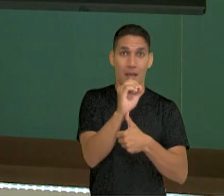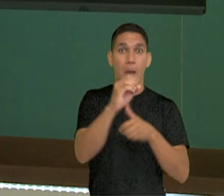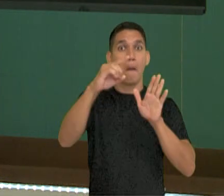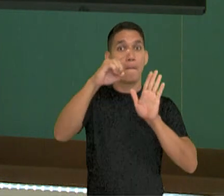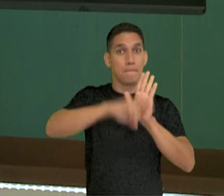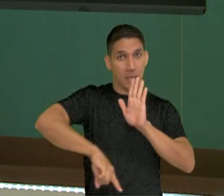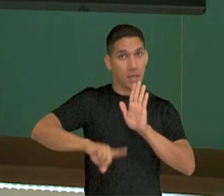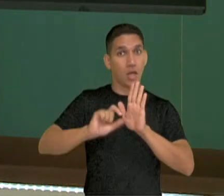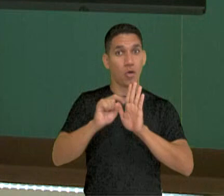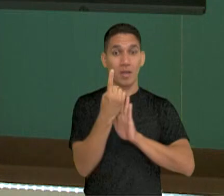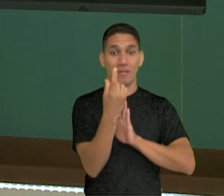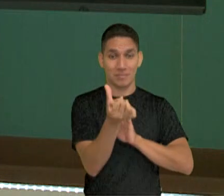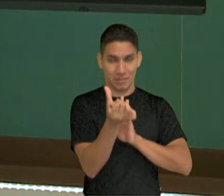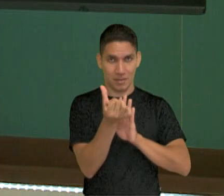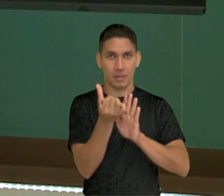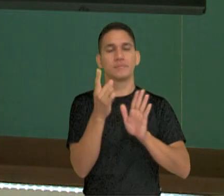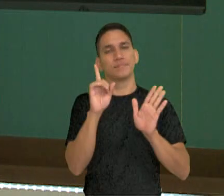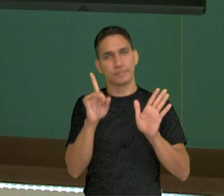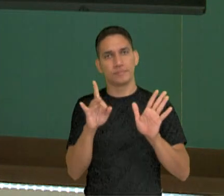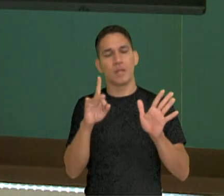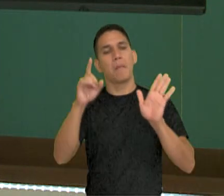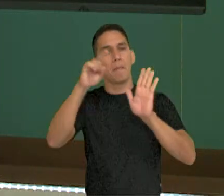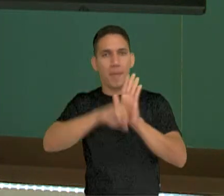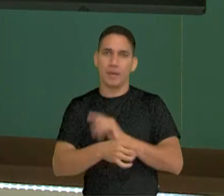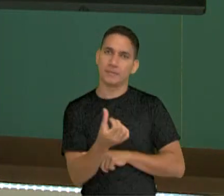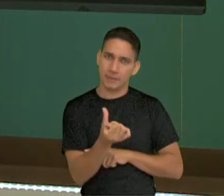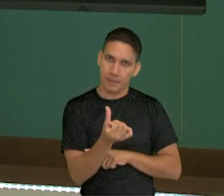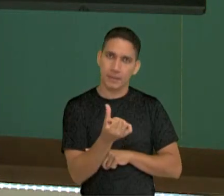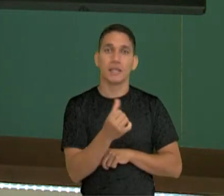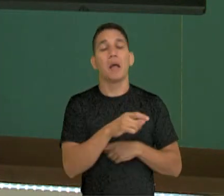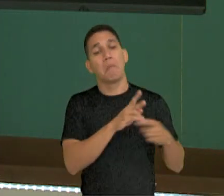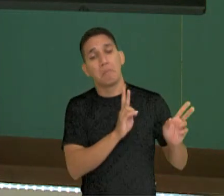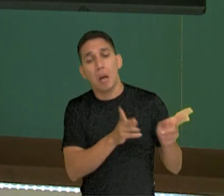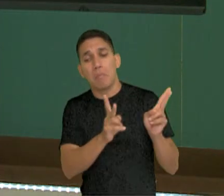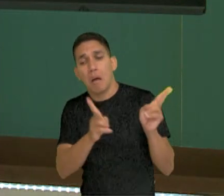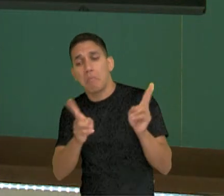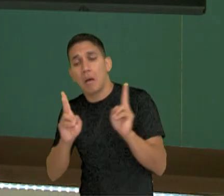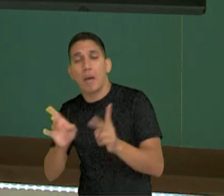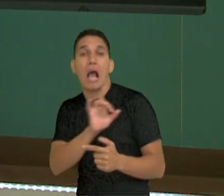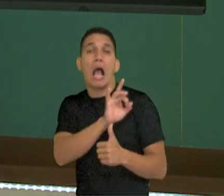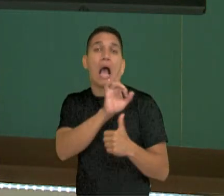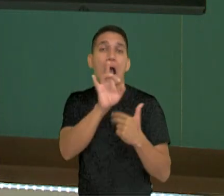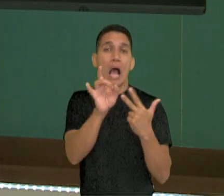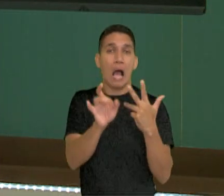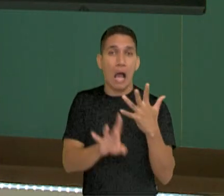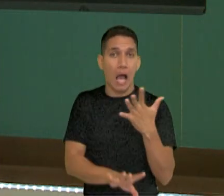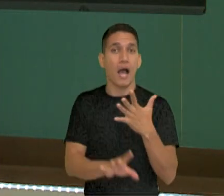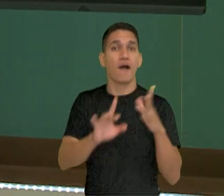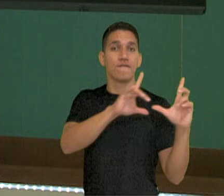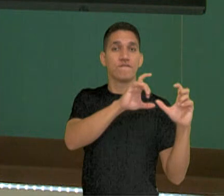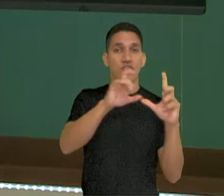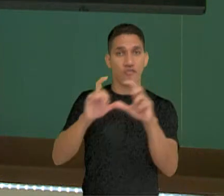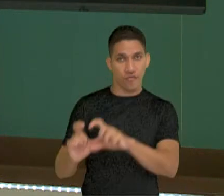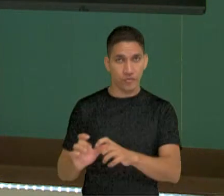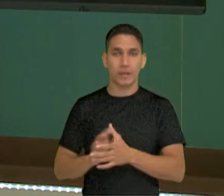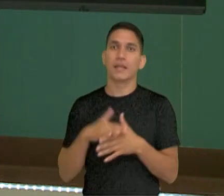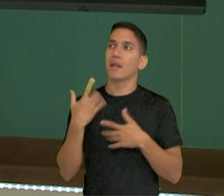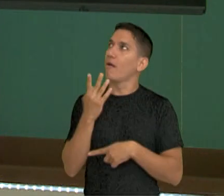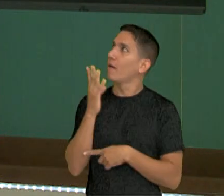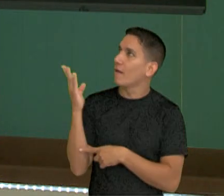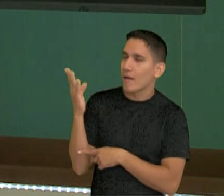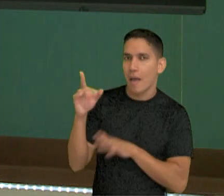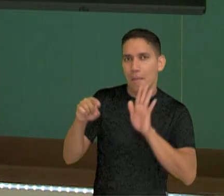a média, 16, deu menos 6. E assim sucessivamente para cada uma das fotos. Então, esse valor menos